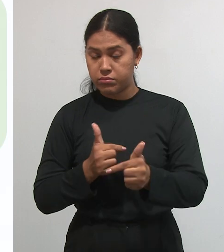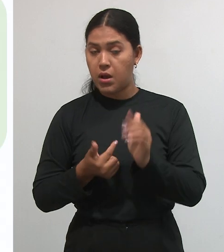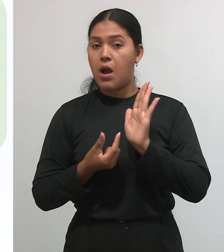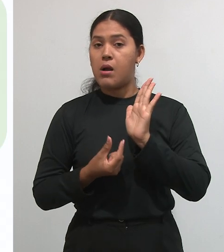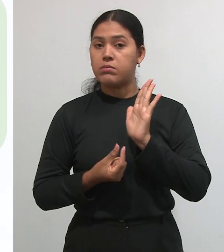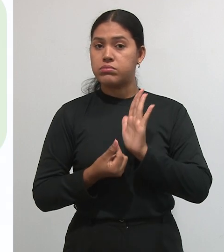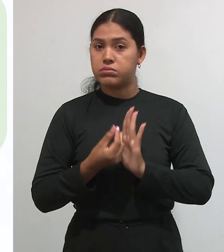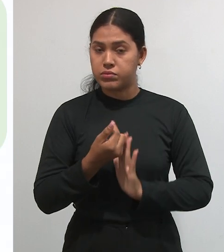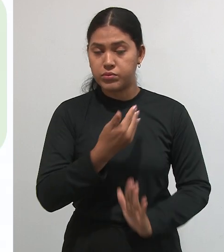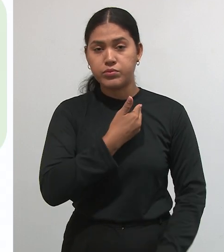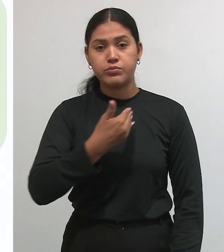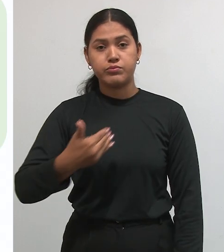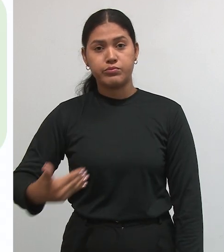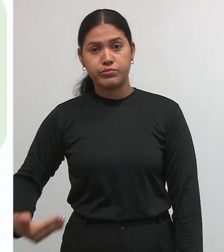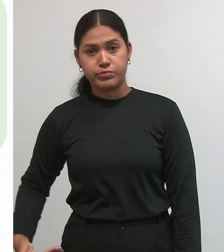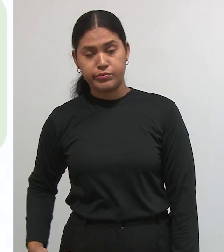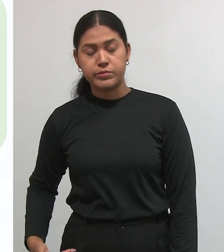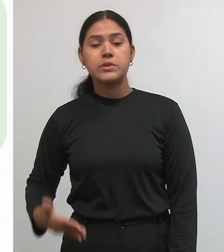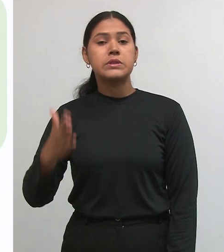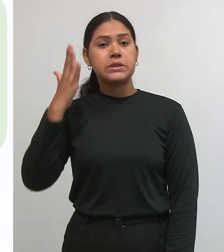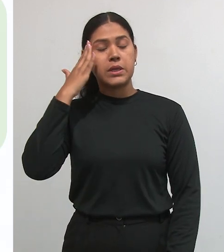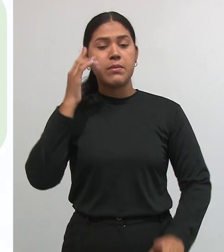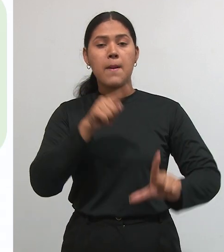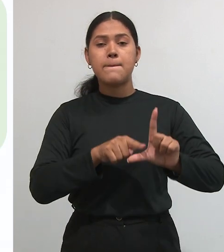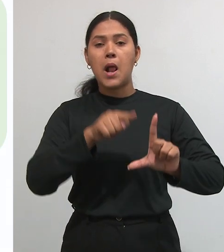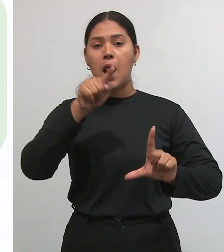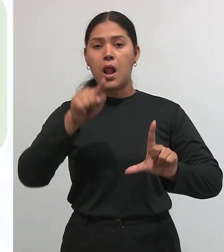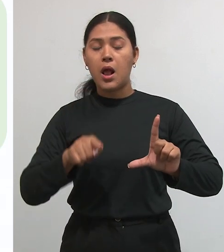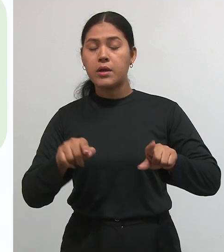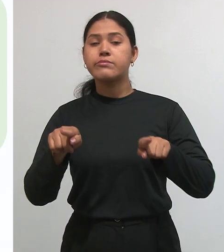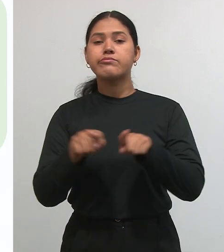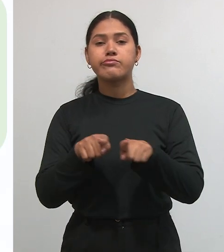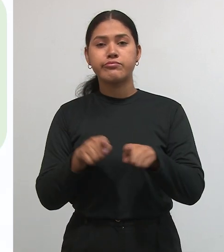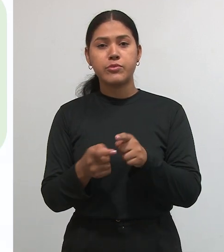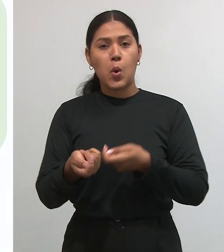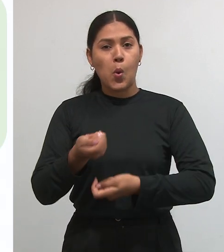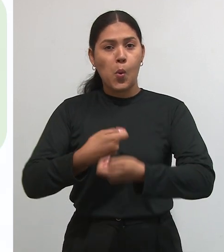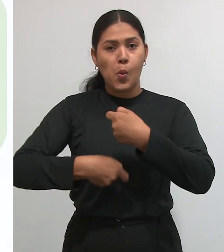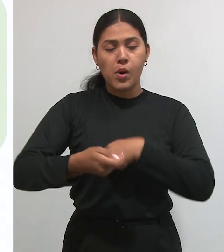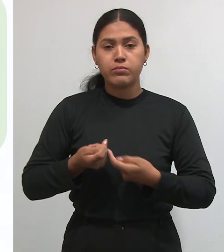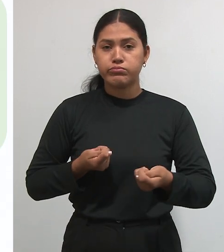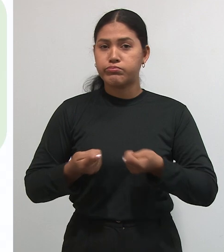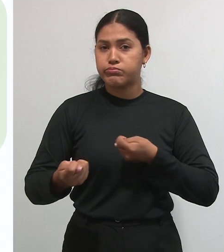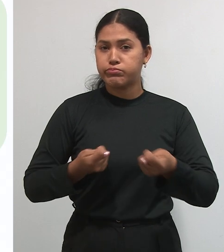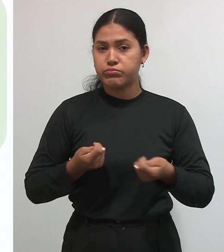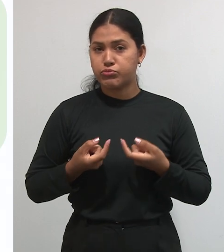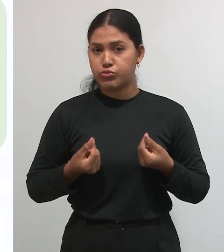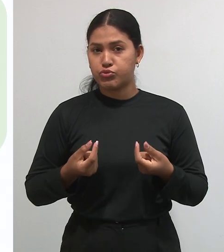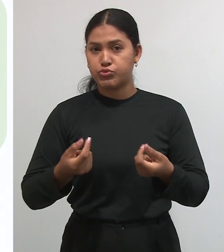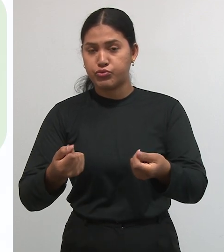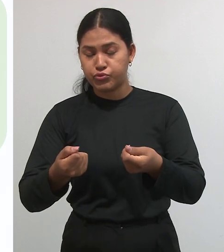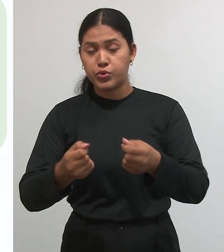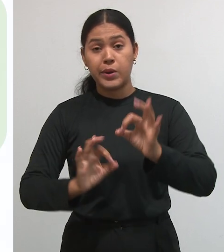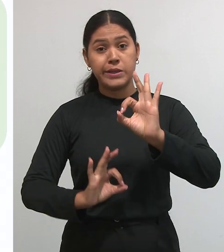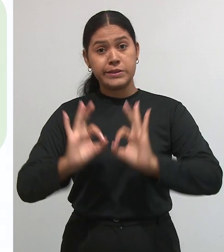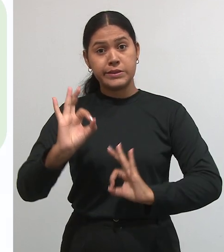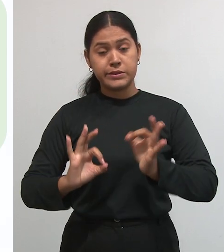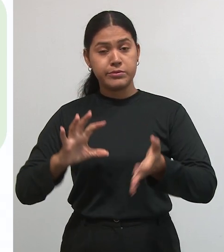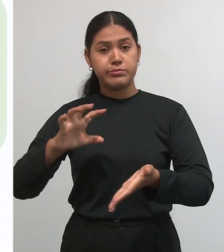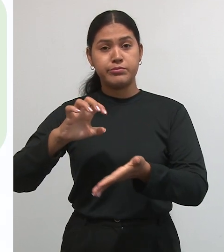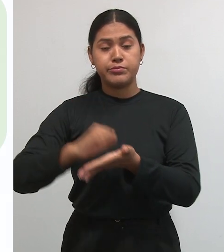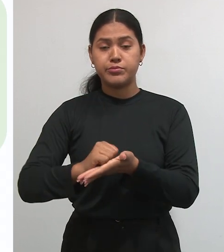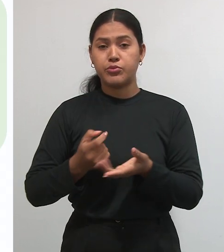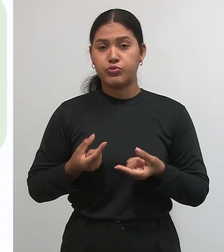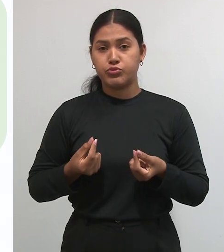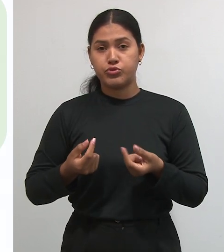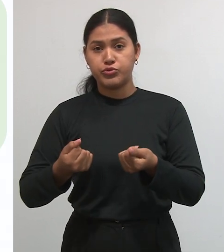orçamento público, mensuração, registros específicos e controle do patrimônio, plano de contas